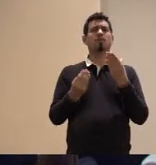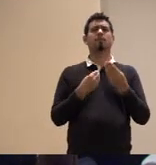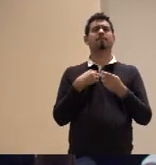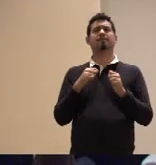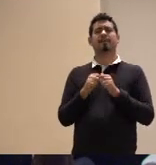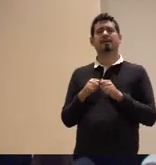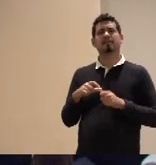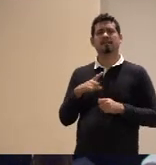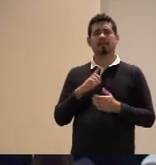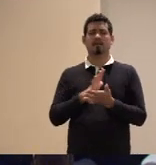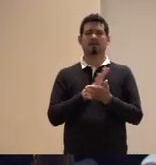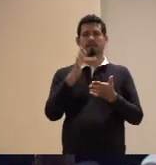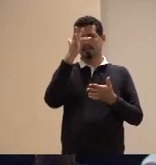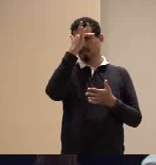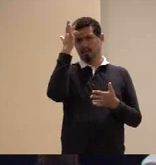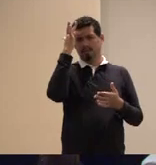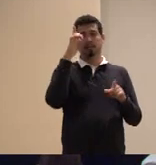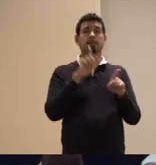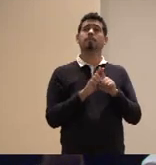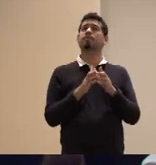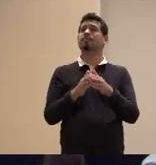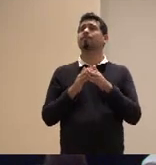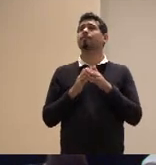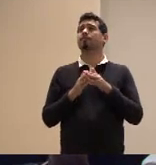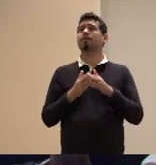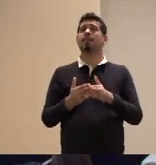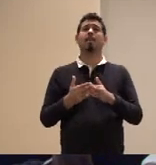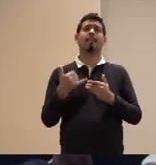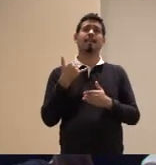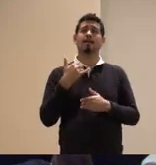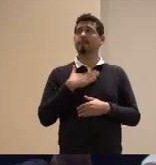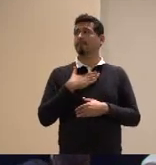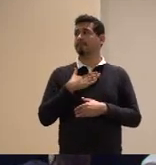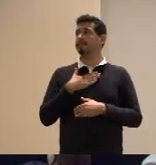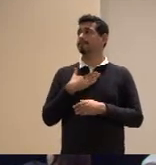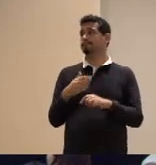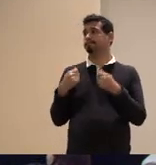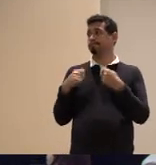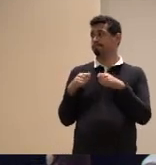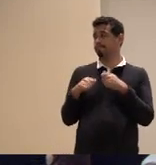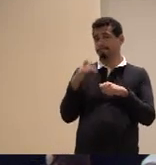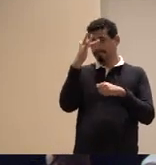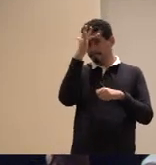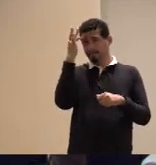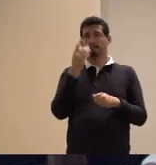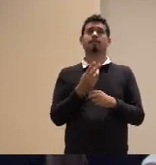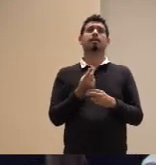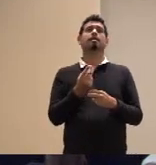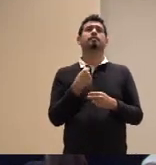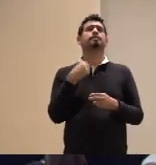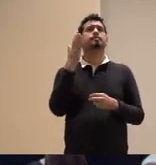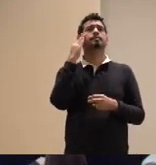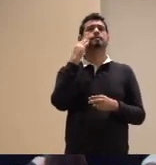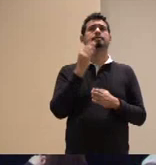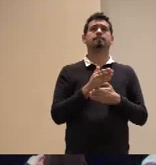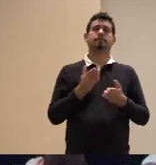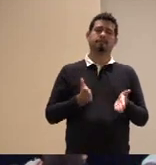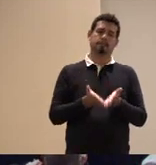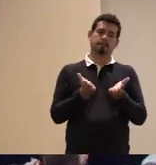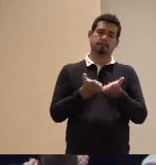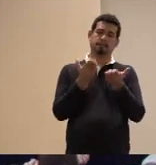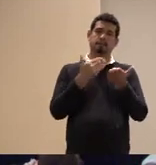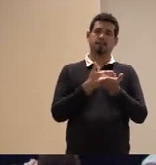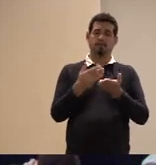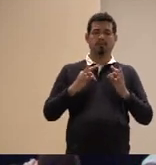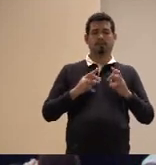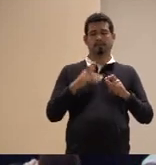se tem alguém que faz capacitação, por favor, entre em contato comigo. Precisamos de orçamento para fazer uma capacitação. Com todo